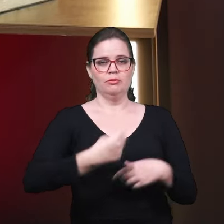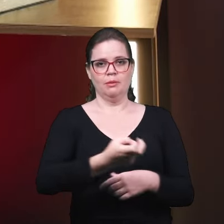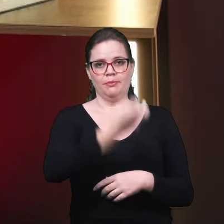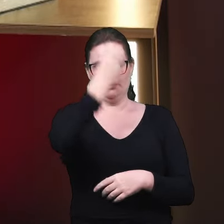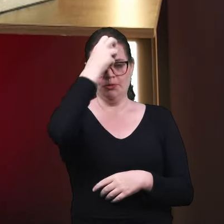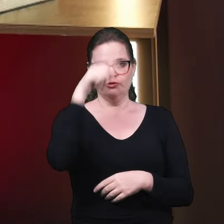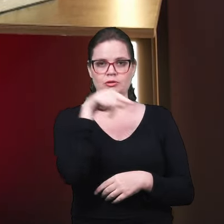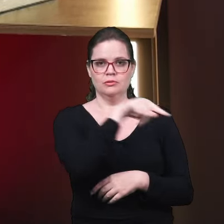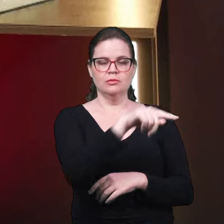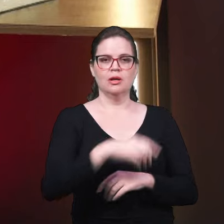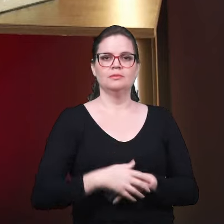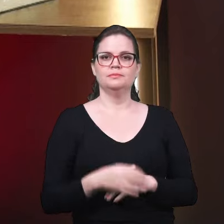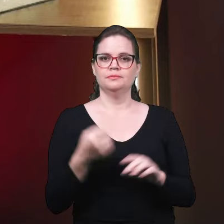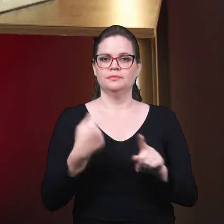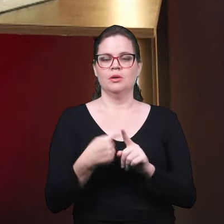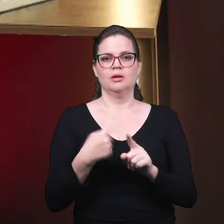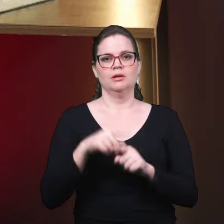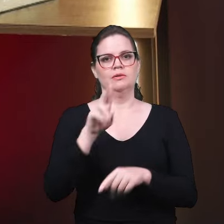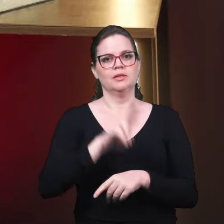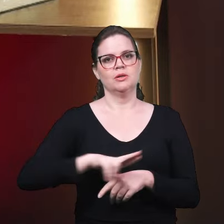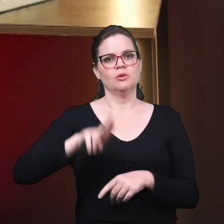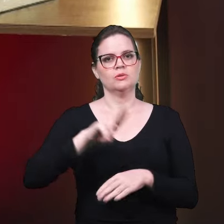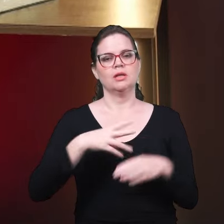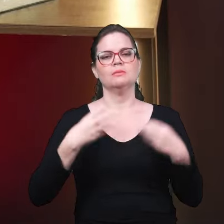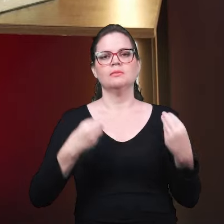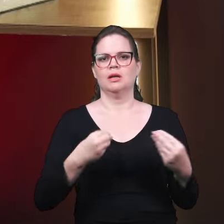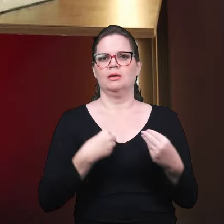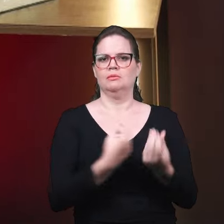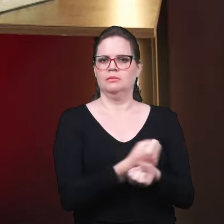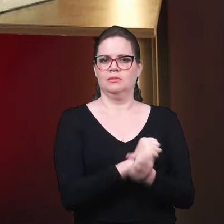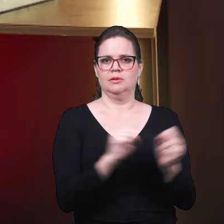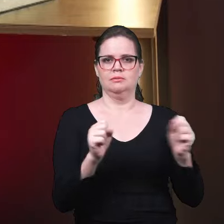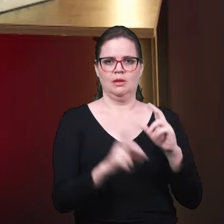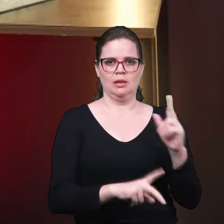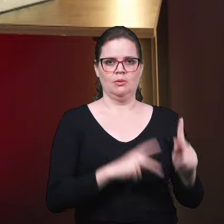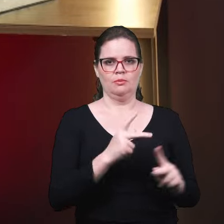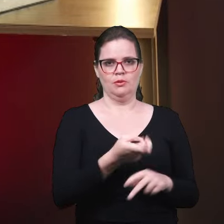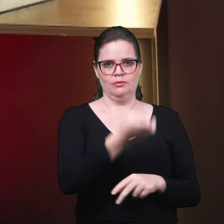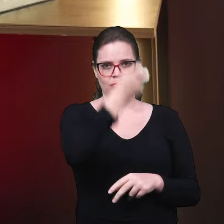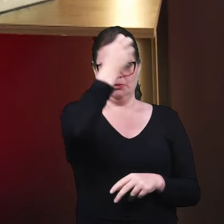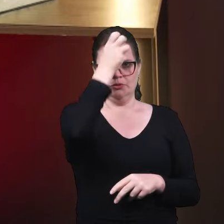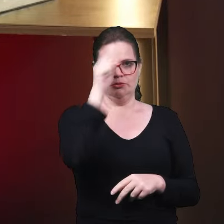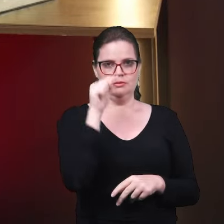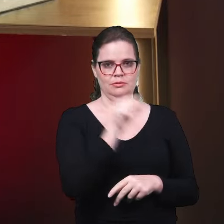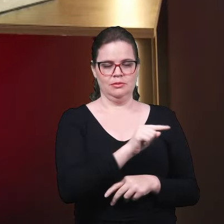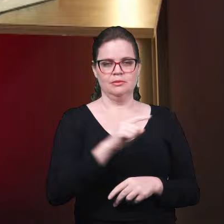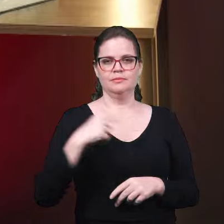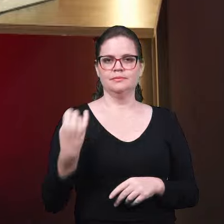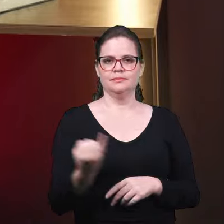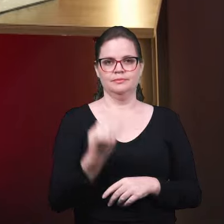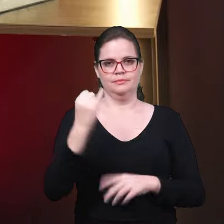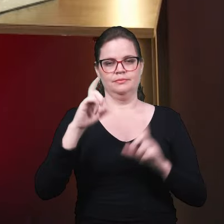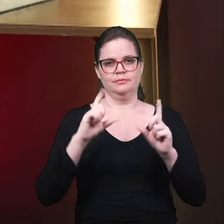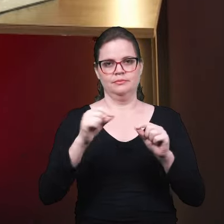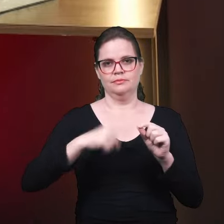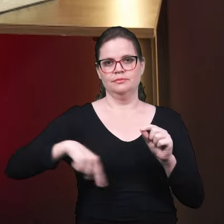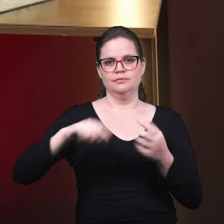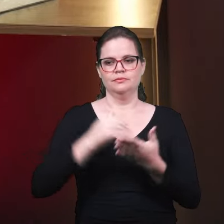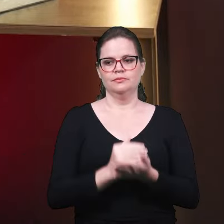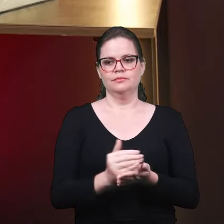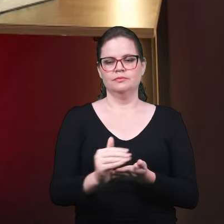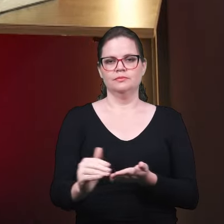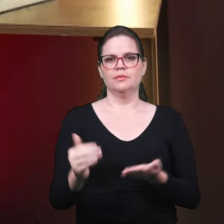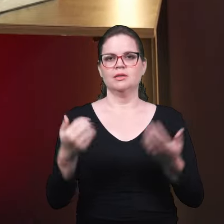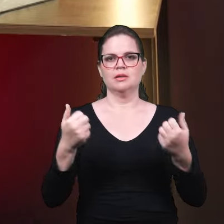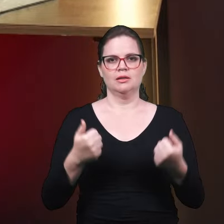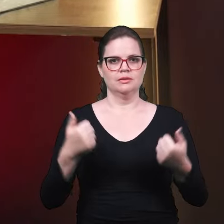Moisés, porque Moisés seria usado para tirar o povo do Egito, E é importante aqui nós iniciarmos aqui,